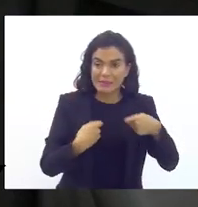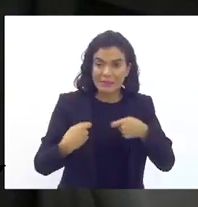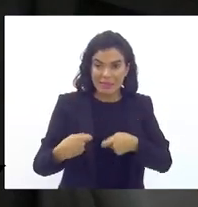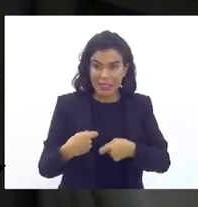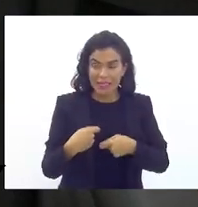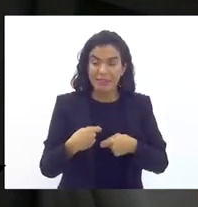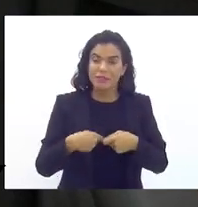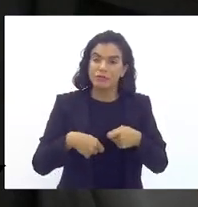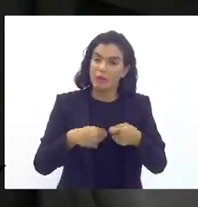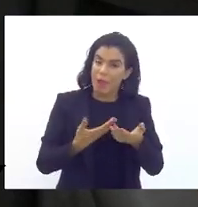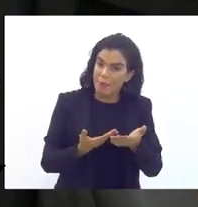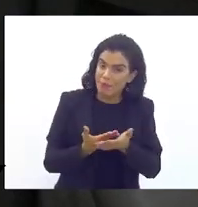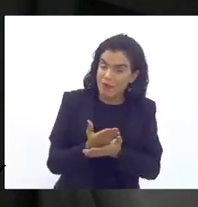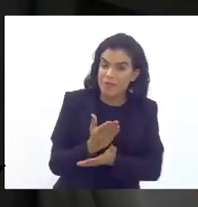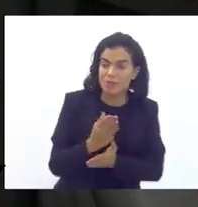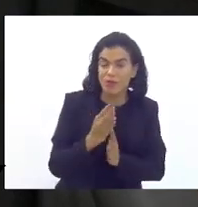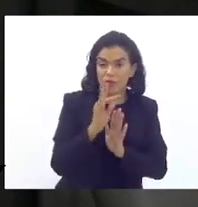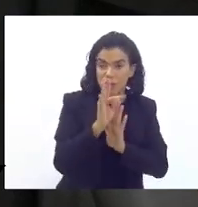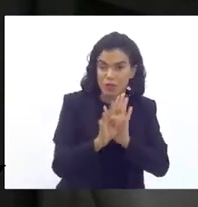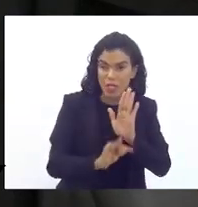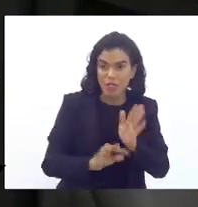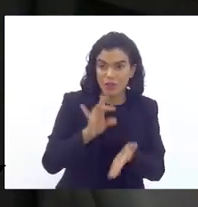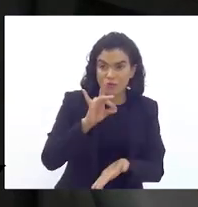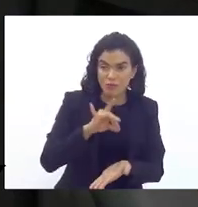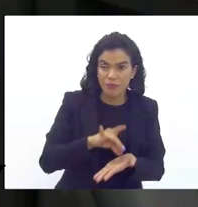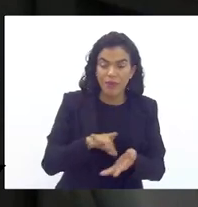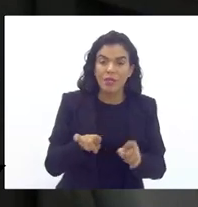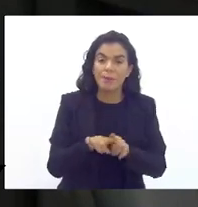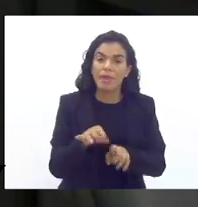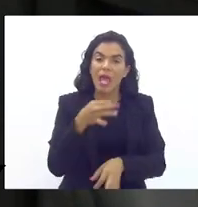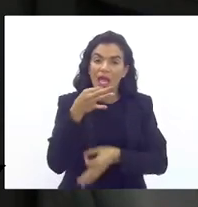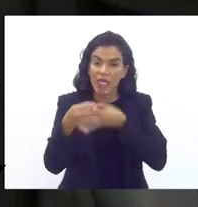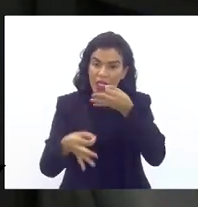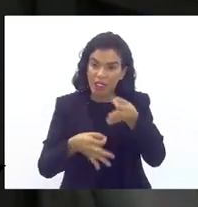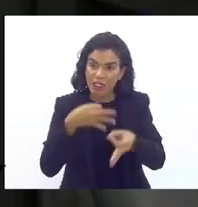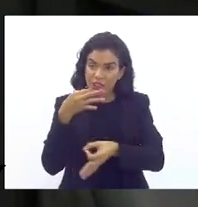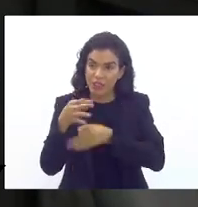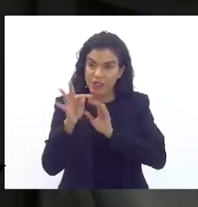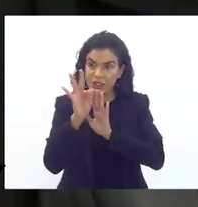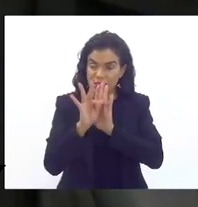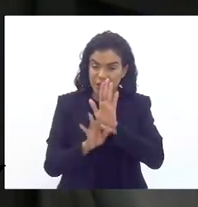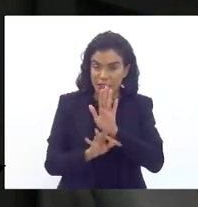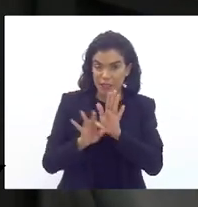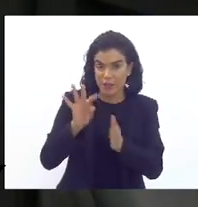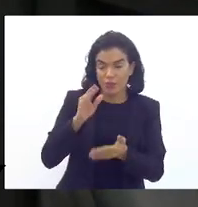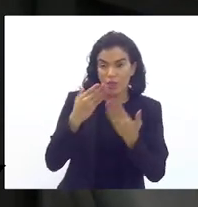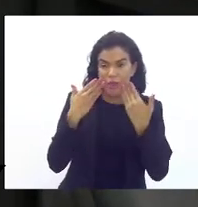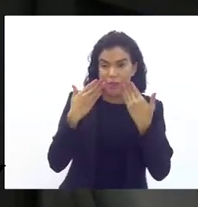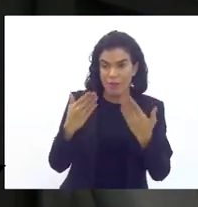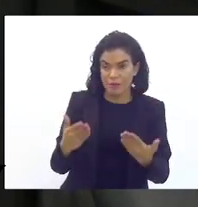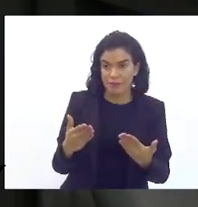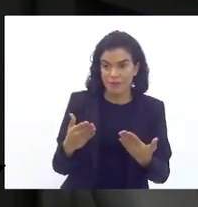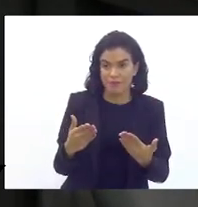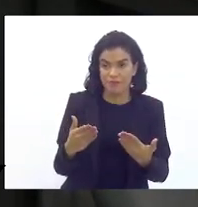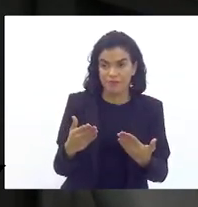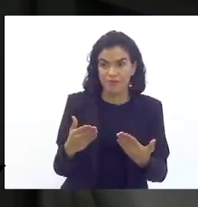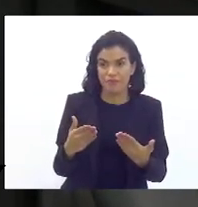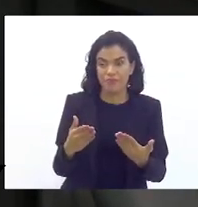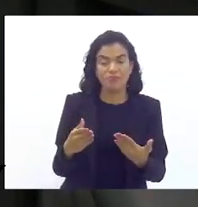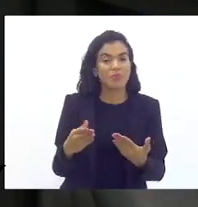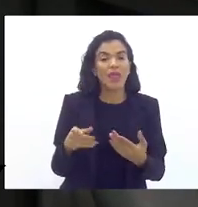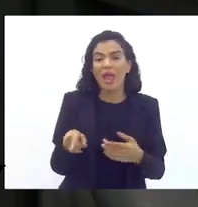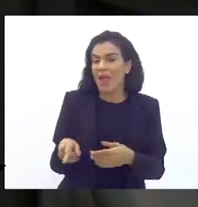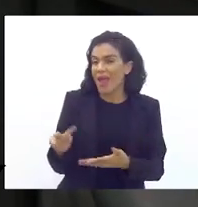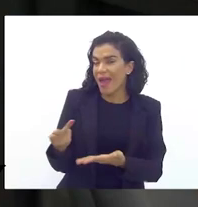originário e diversas críticas a esse substantivo apresentado que é Mais do Mesmo preservato score